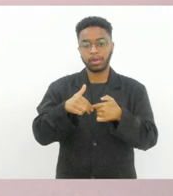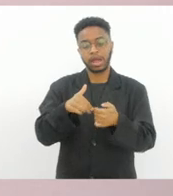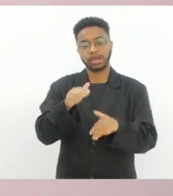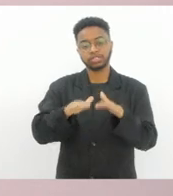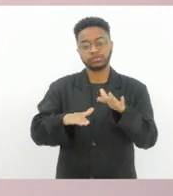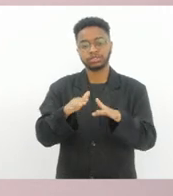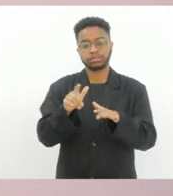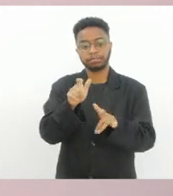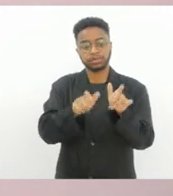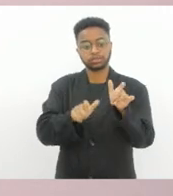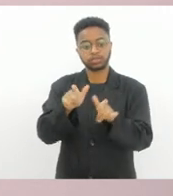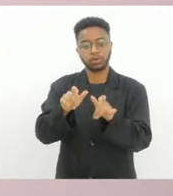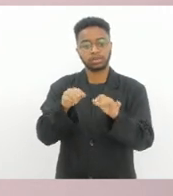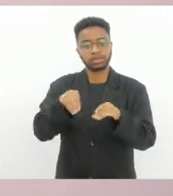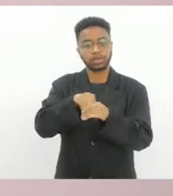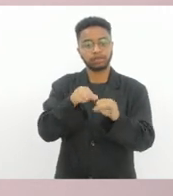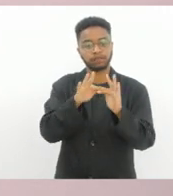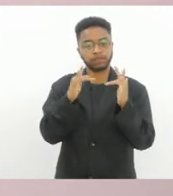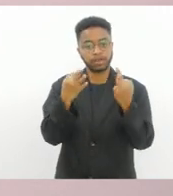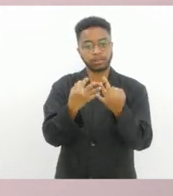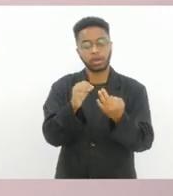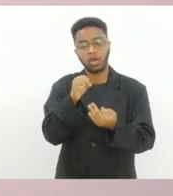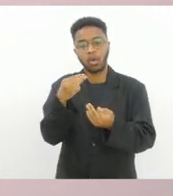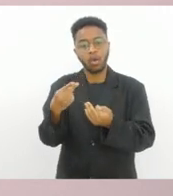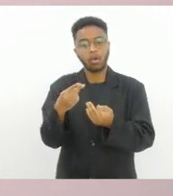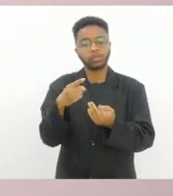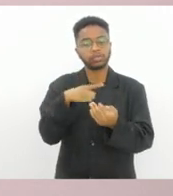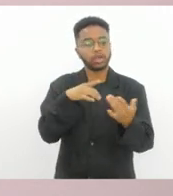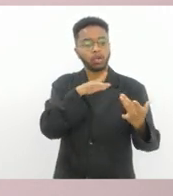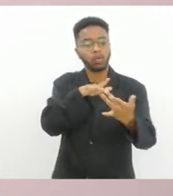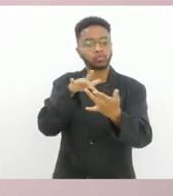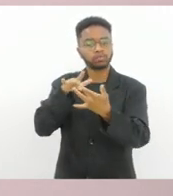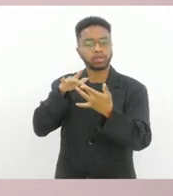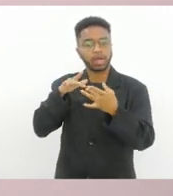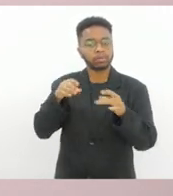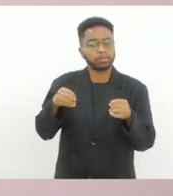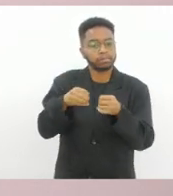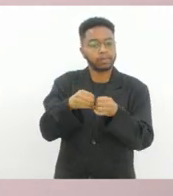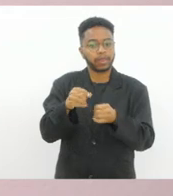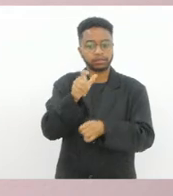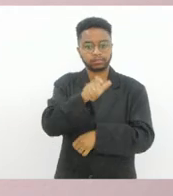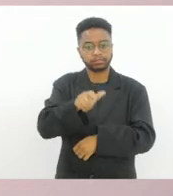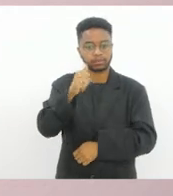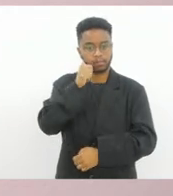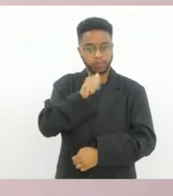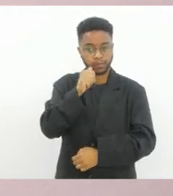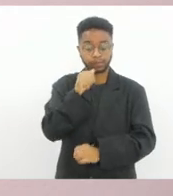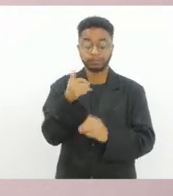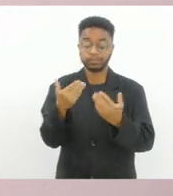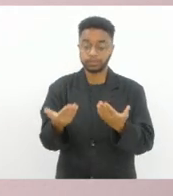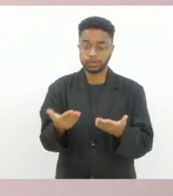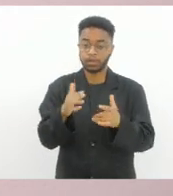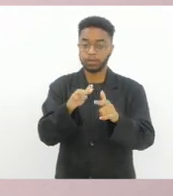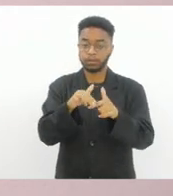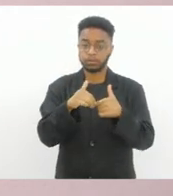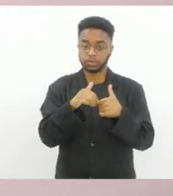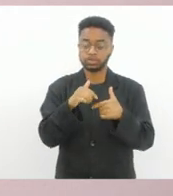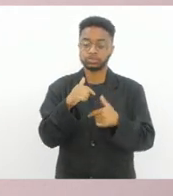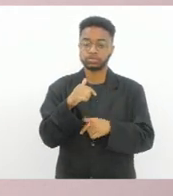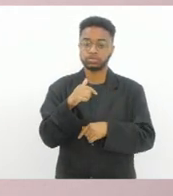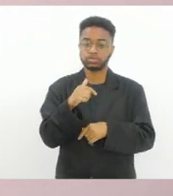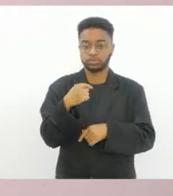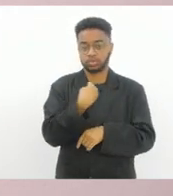vezes, familiares ou uma rede muito próxima dessas mulheres. Então, por isso que a gente já trouxe isso em uma